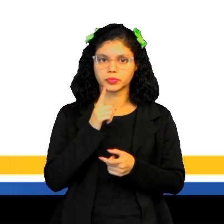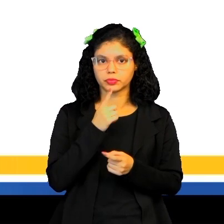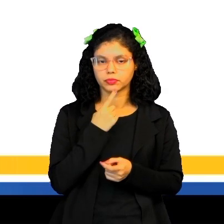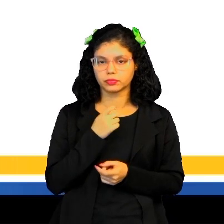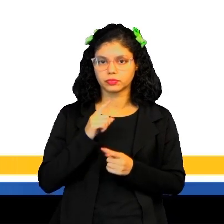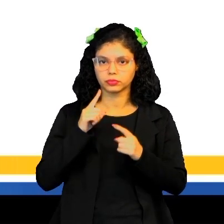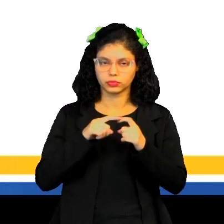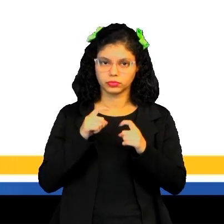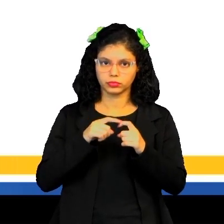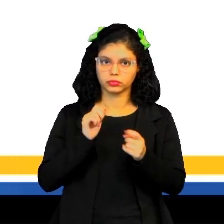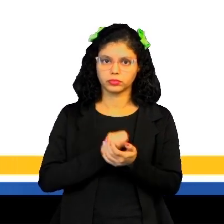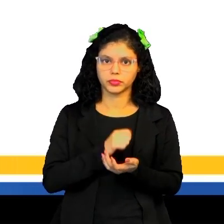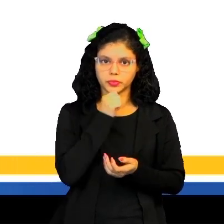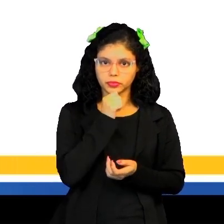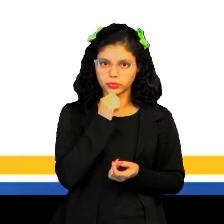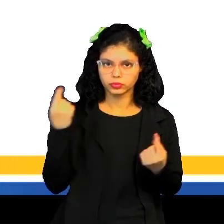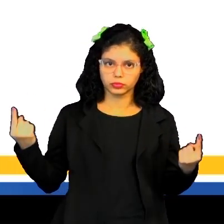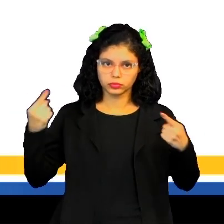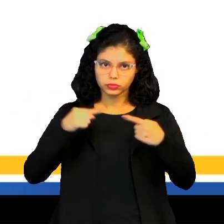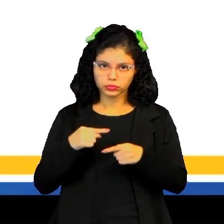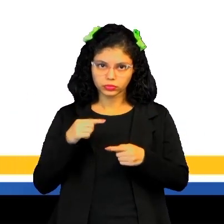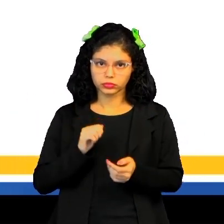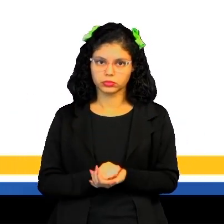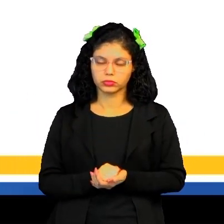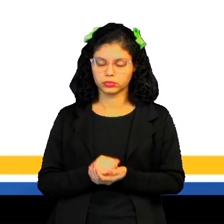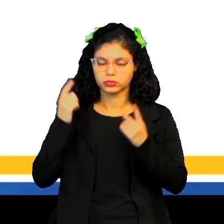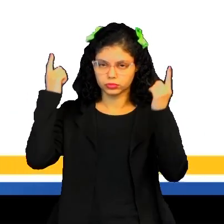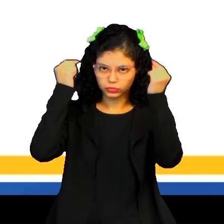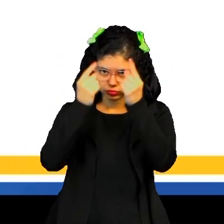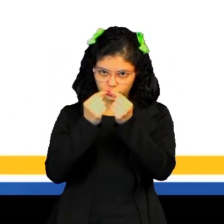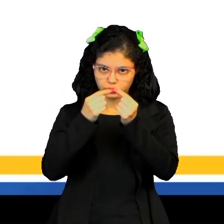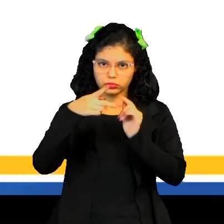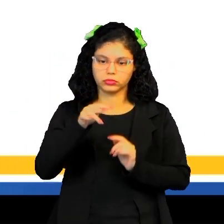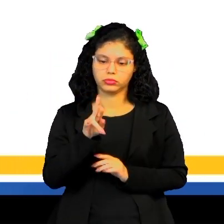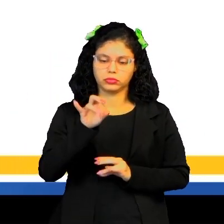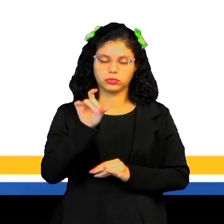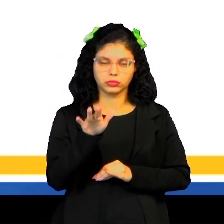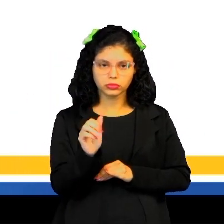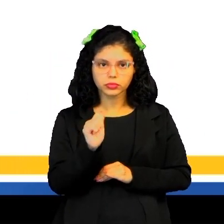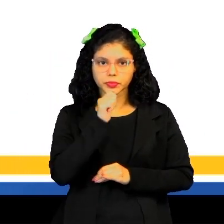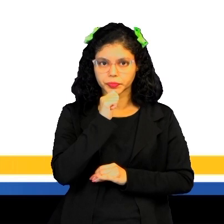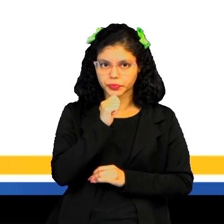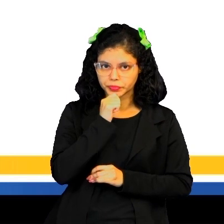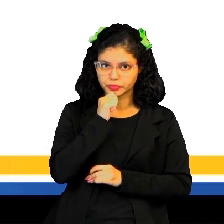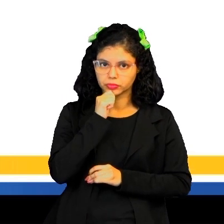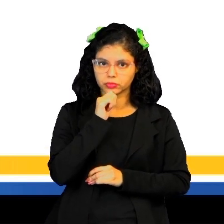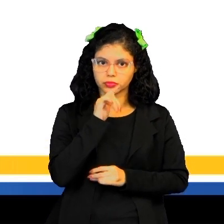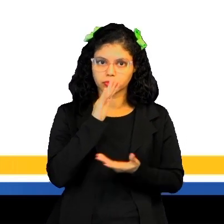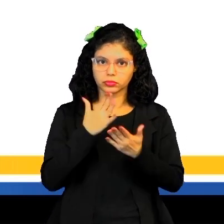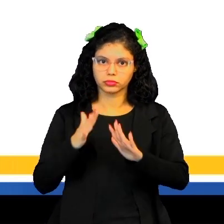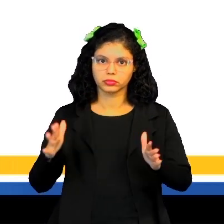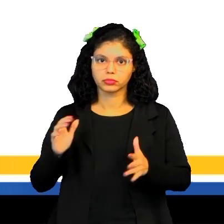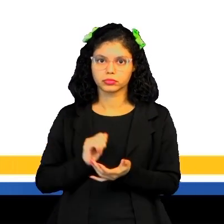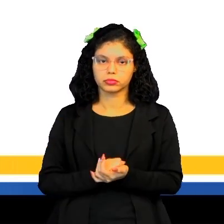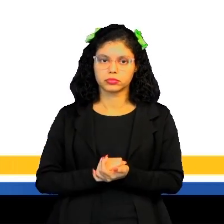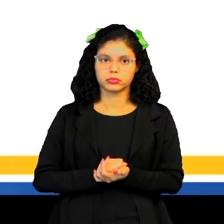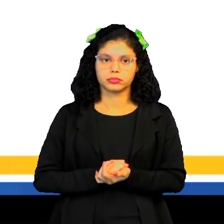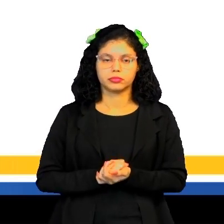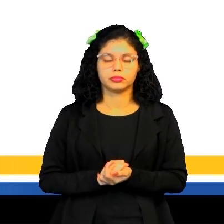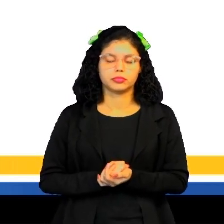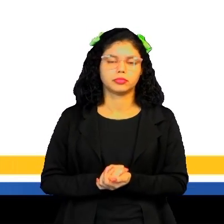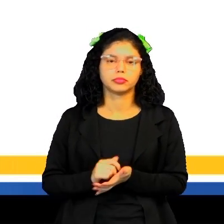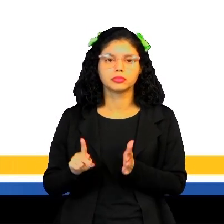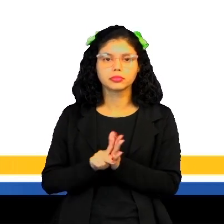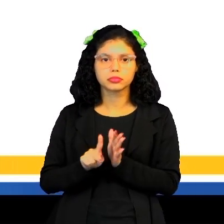um conflito entre gregos e persas, pelo domínio de áreas comerciais ali do mar Egeu. O Tucídides, que